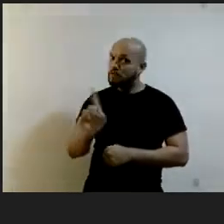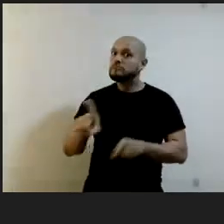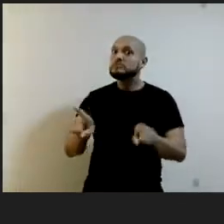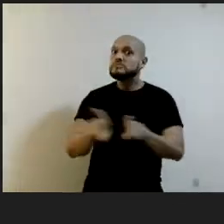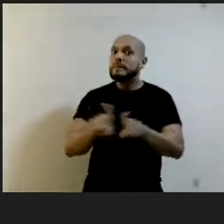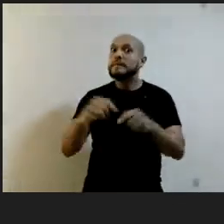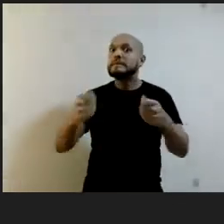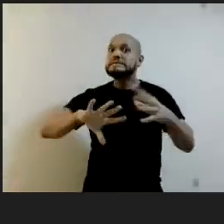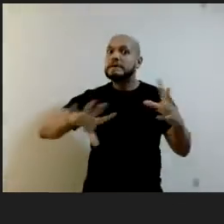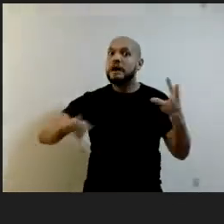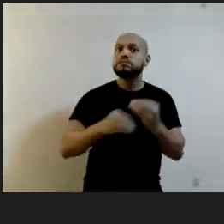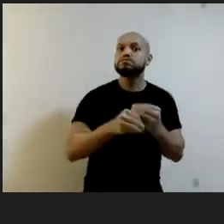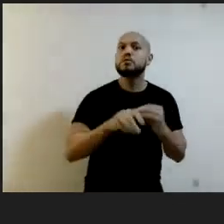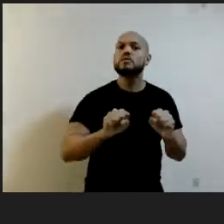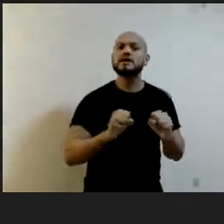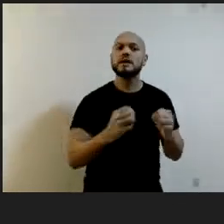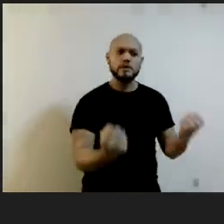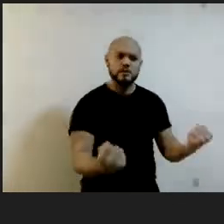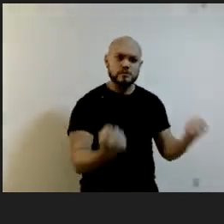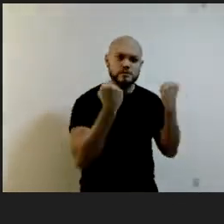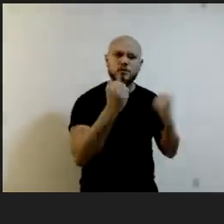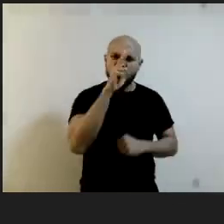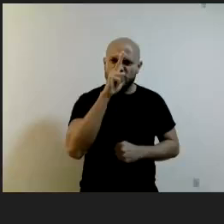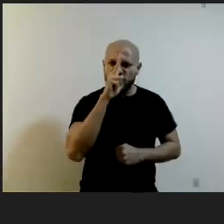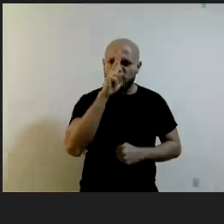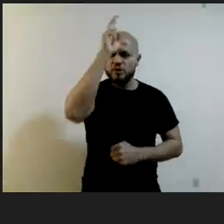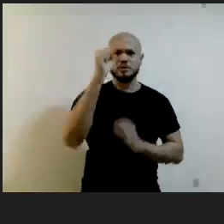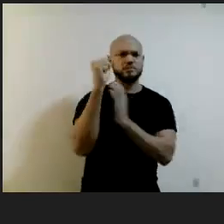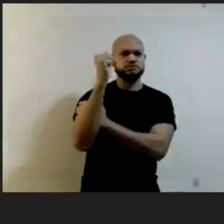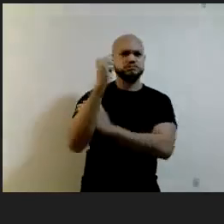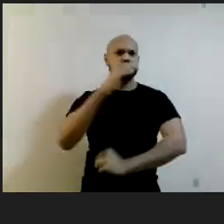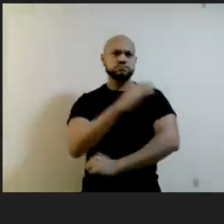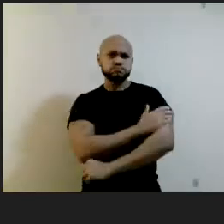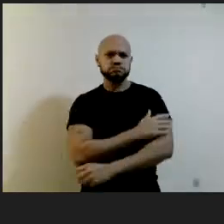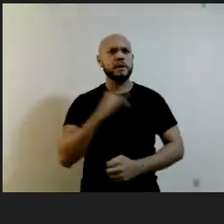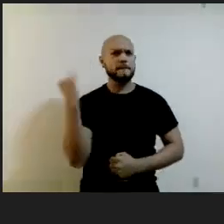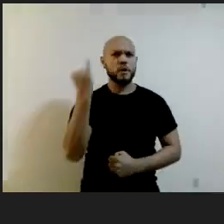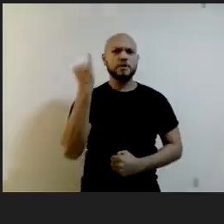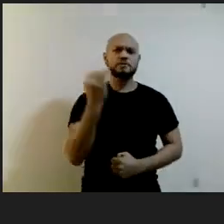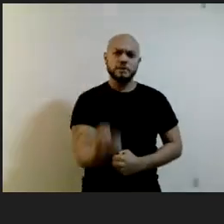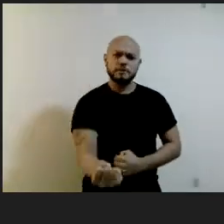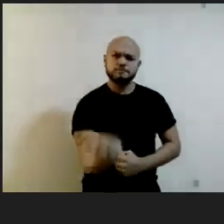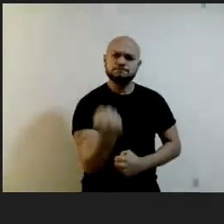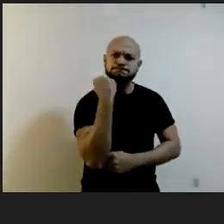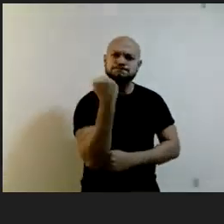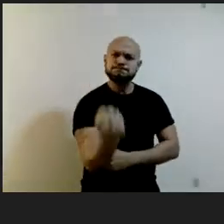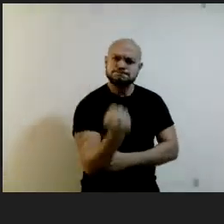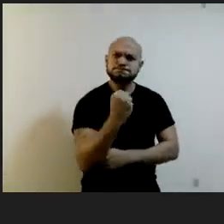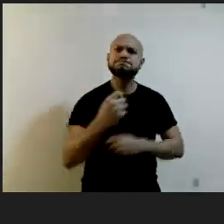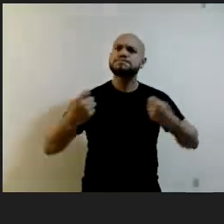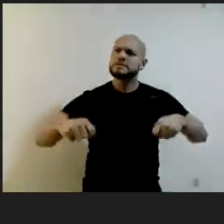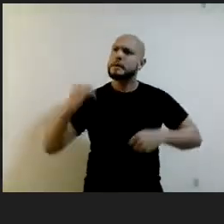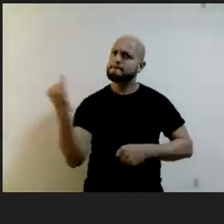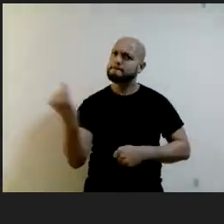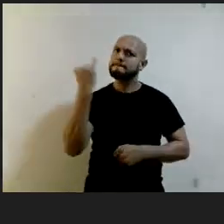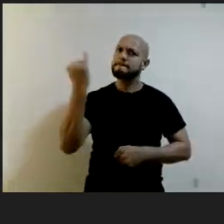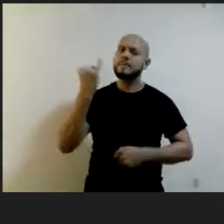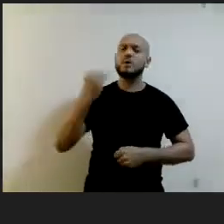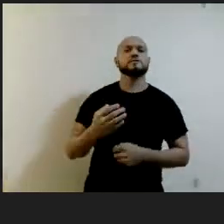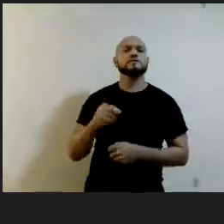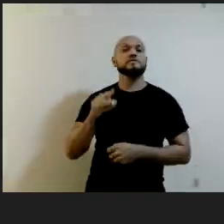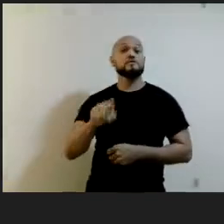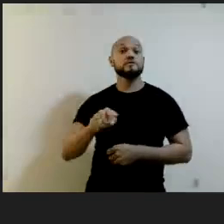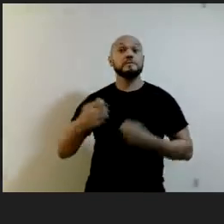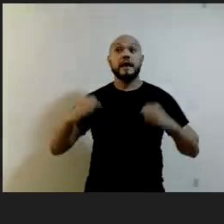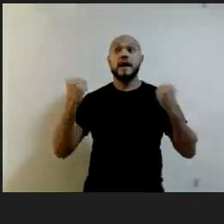seja com exercícios de força, né? Levantar peso, fazer atividades